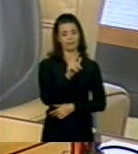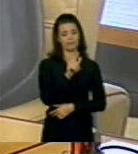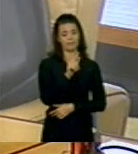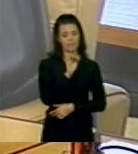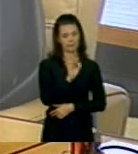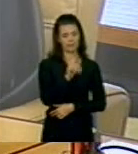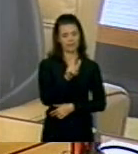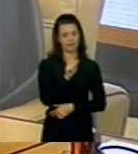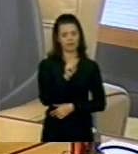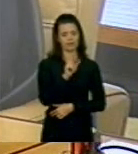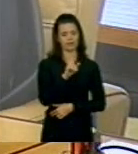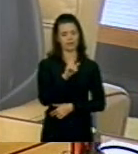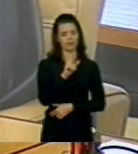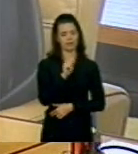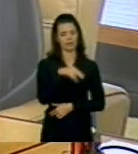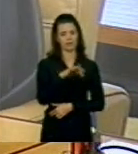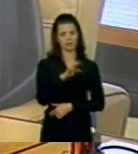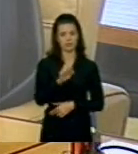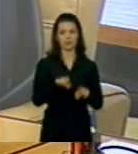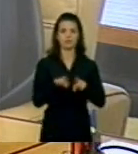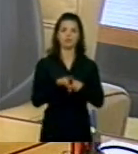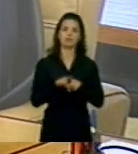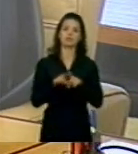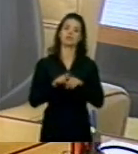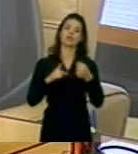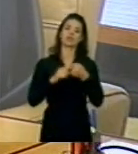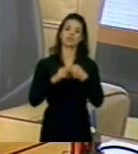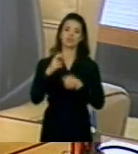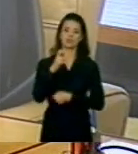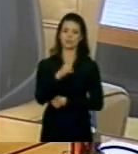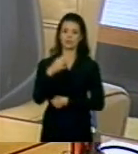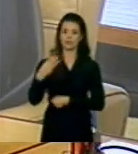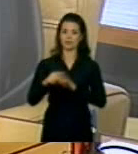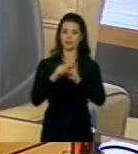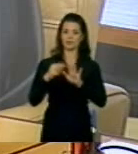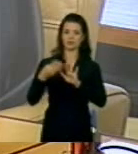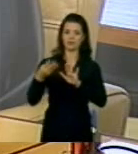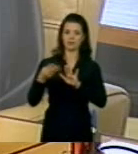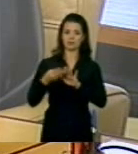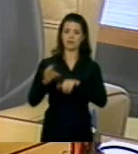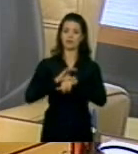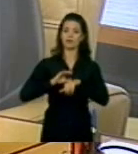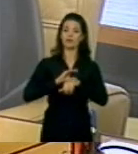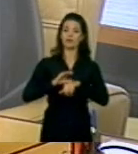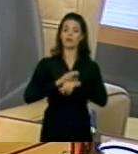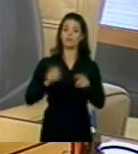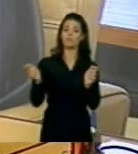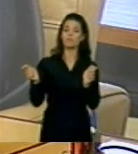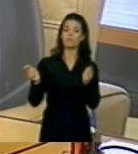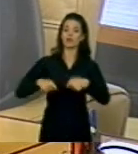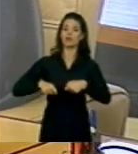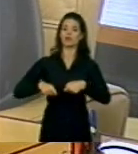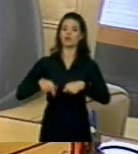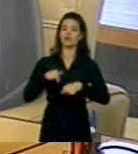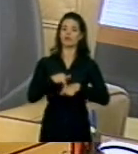o terceiro parâmetro, é o parágrafo 3º do artigo 53, também da Constituição, que confere a competência à